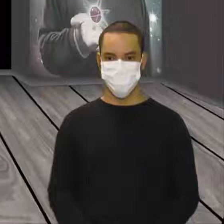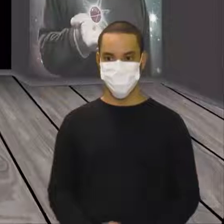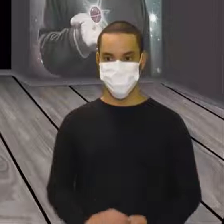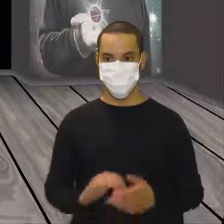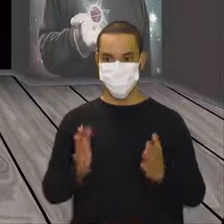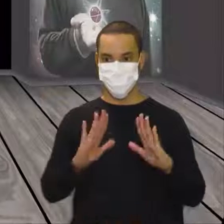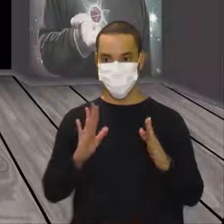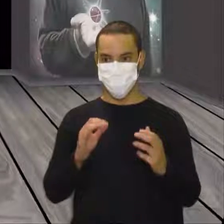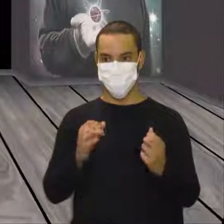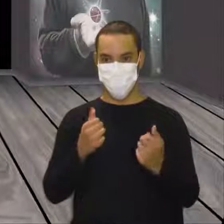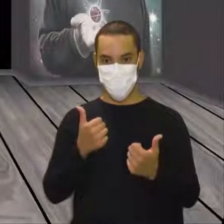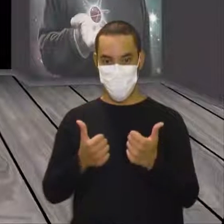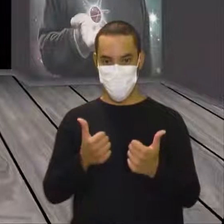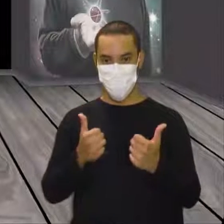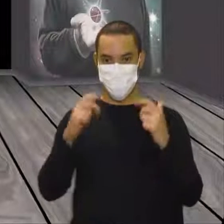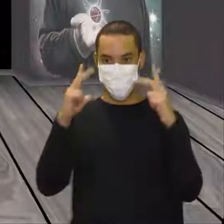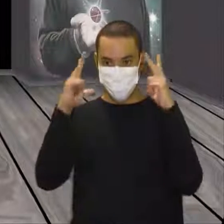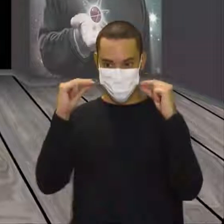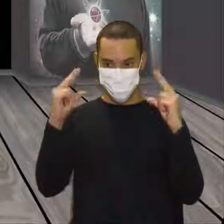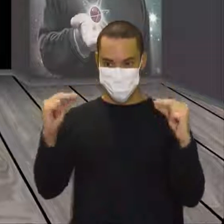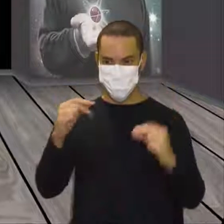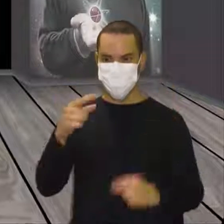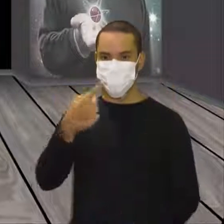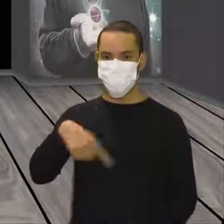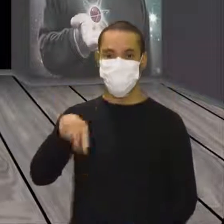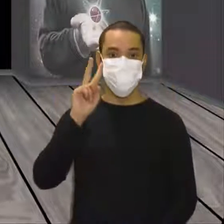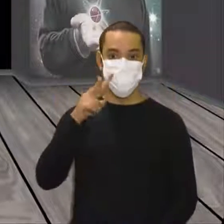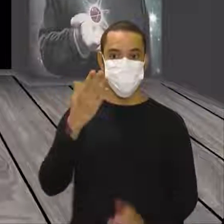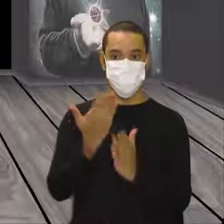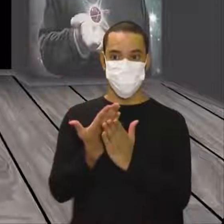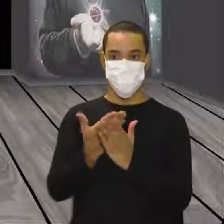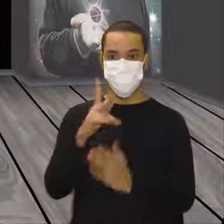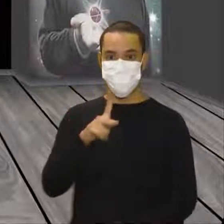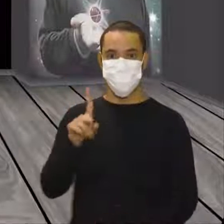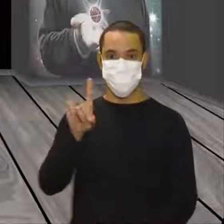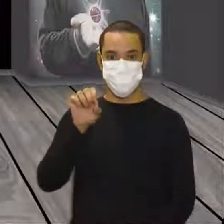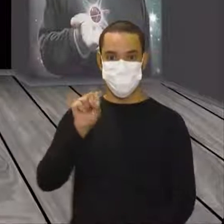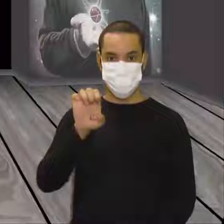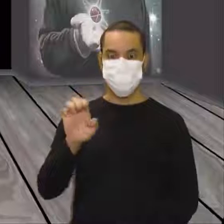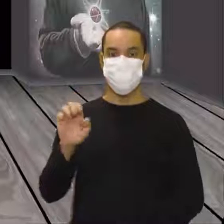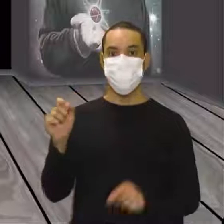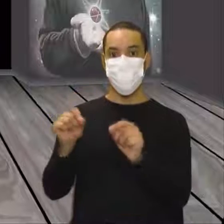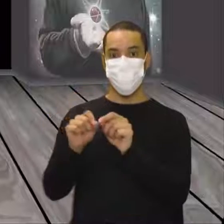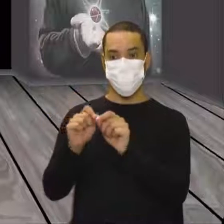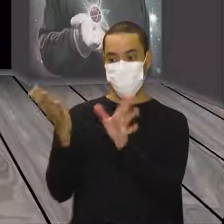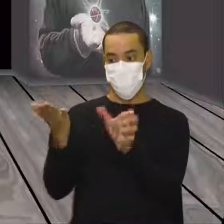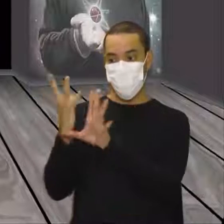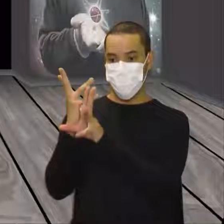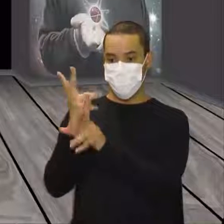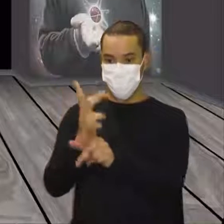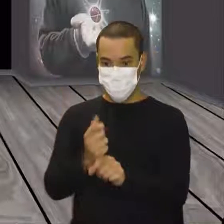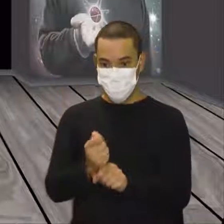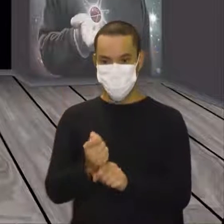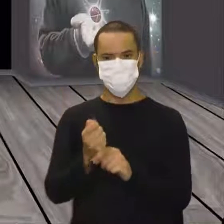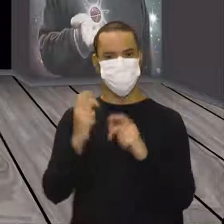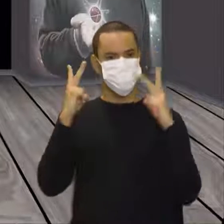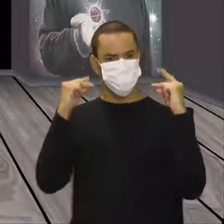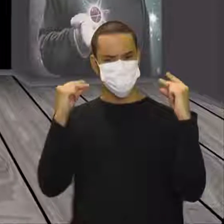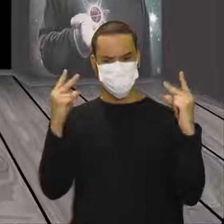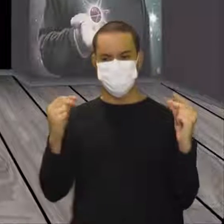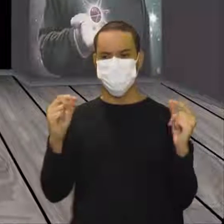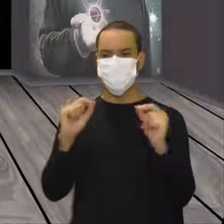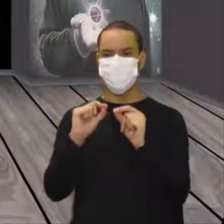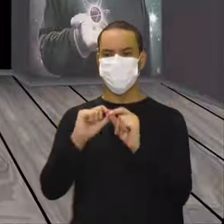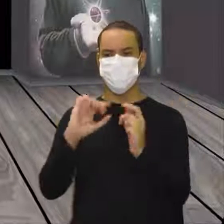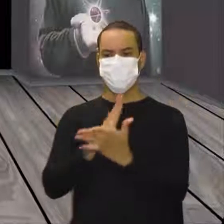E aí, pessoal, tranquilo? Viram a aula com a professora Deise? Agora nós vamos fazer o resumo bem tranquilinho. Falou aí um pouquinho sobre mais